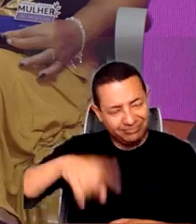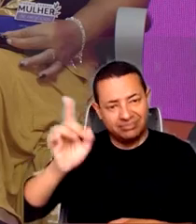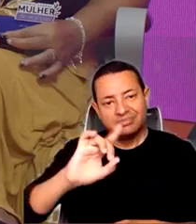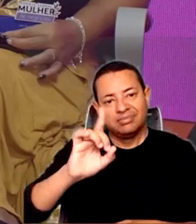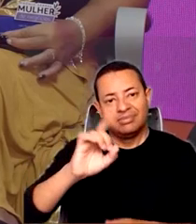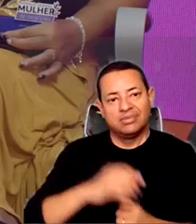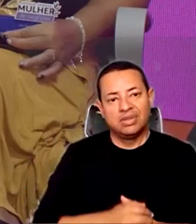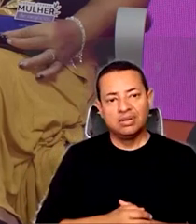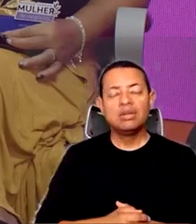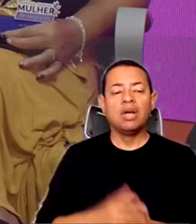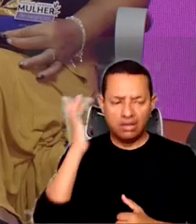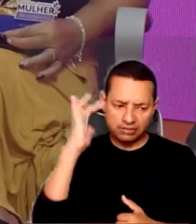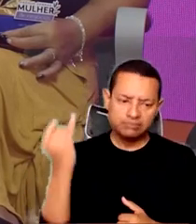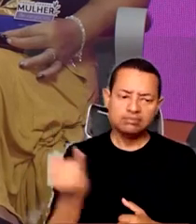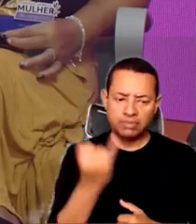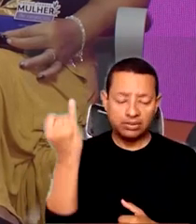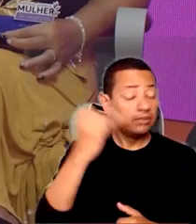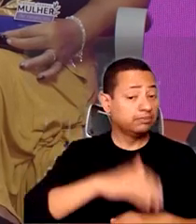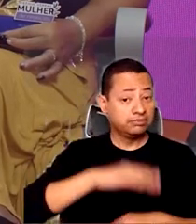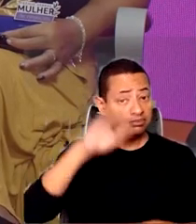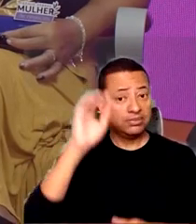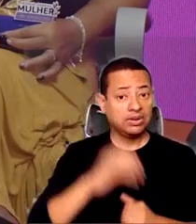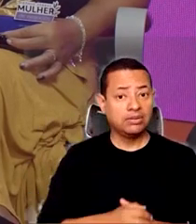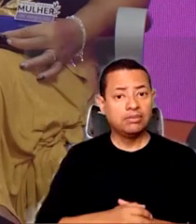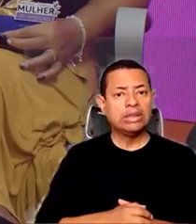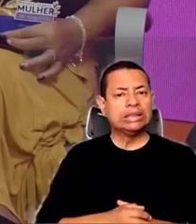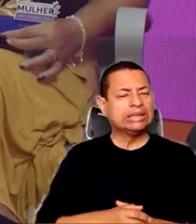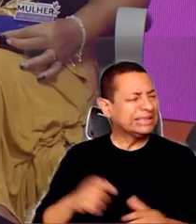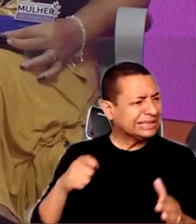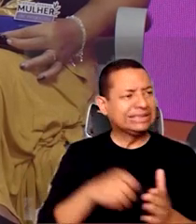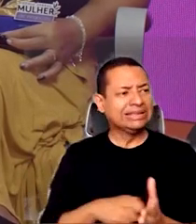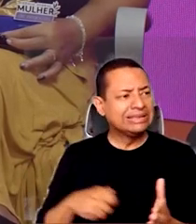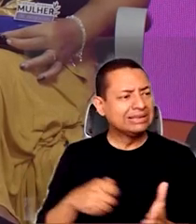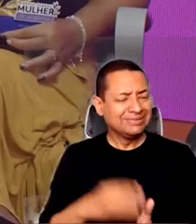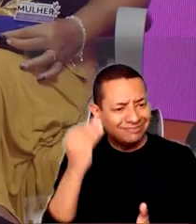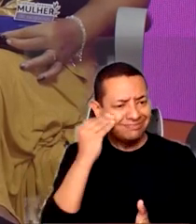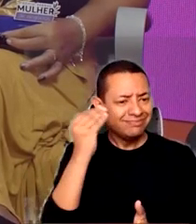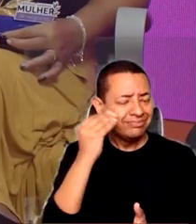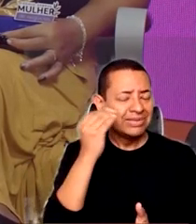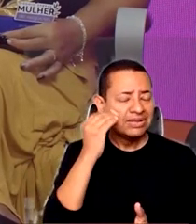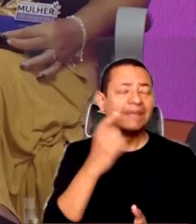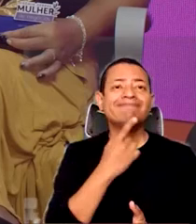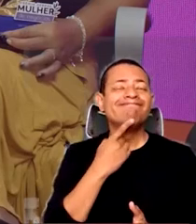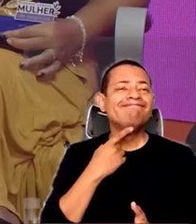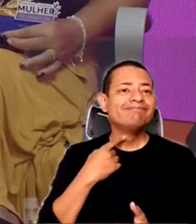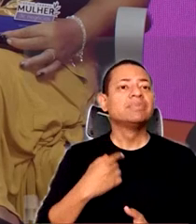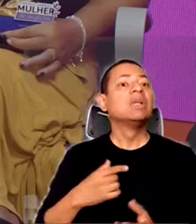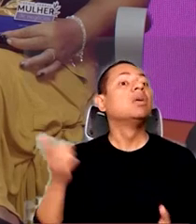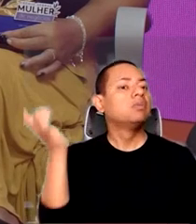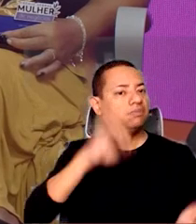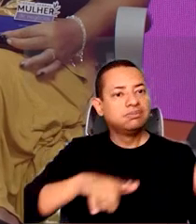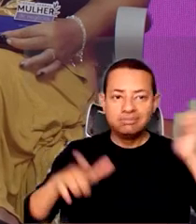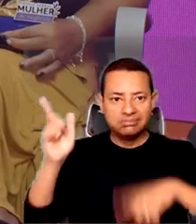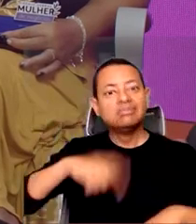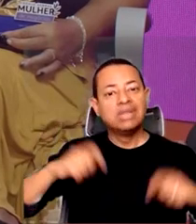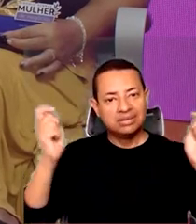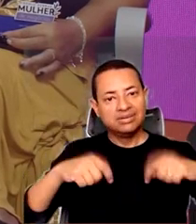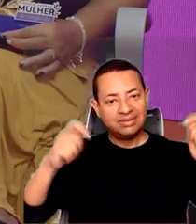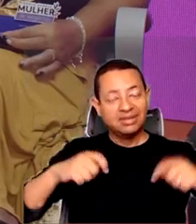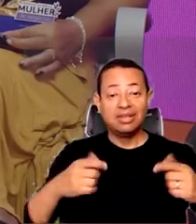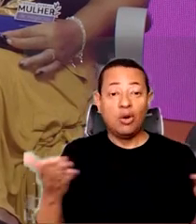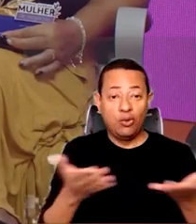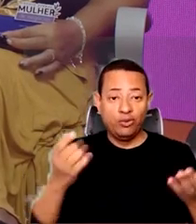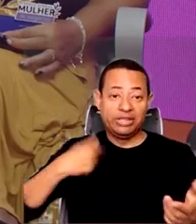É É uma coisa assim que eu acho bem importante insistir no seu sonho porque ele acontece e como acontece